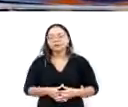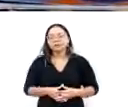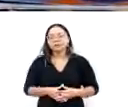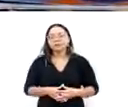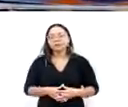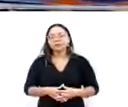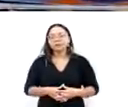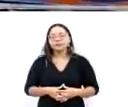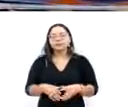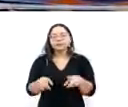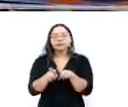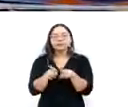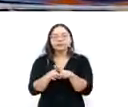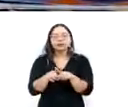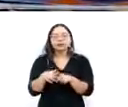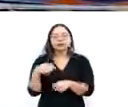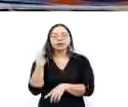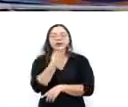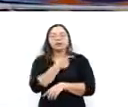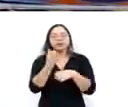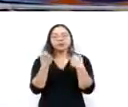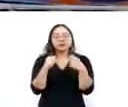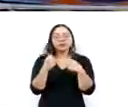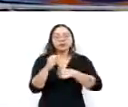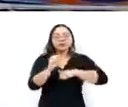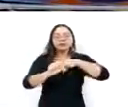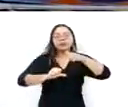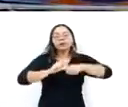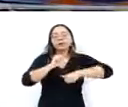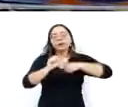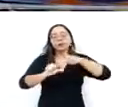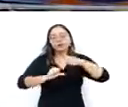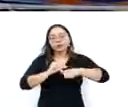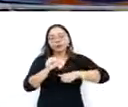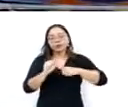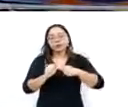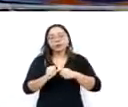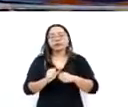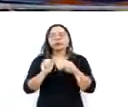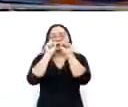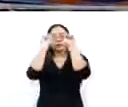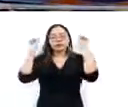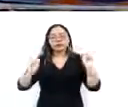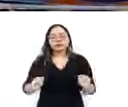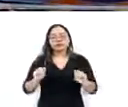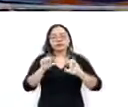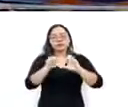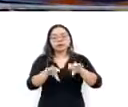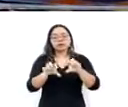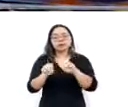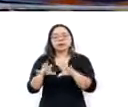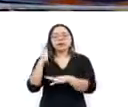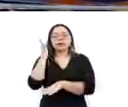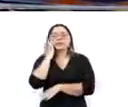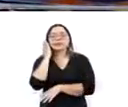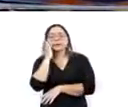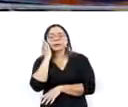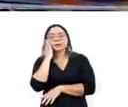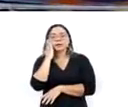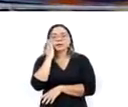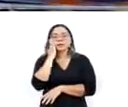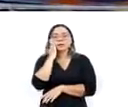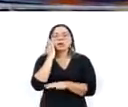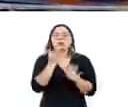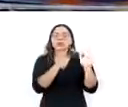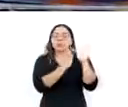nós necessitamos. Também digo que a gente precisa fazer uma reforma estrutural do sistema de ensino o quanto antes,